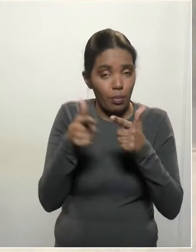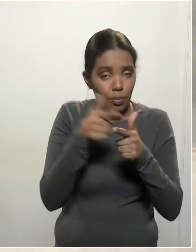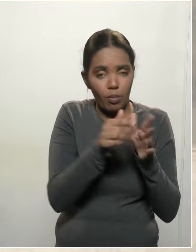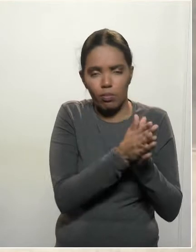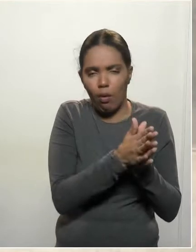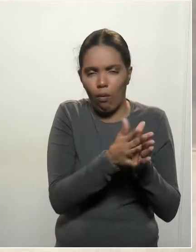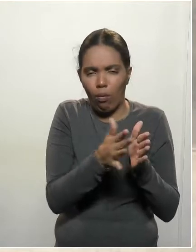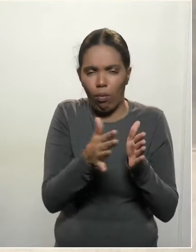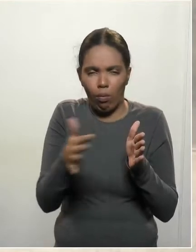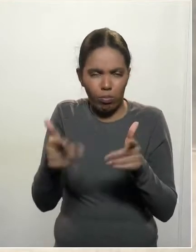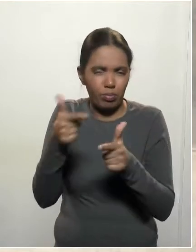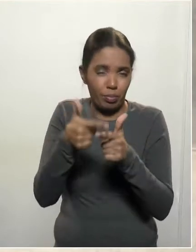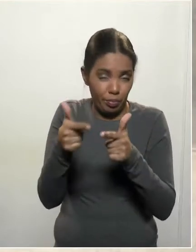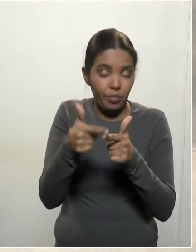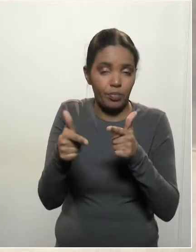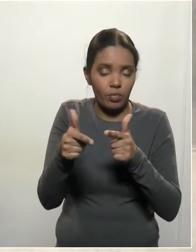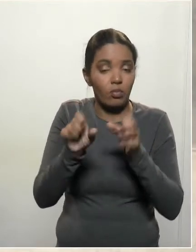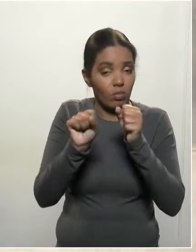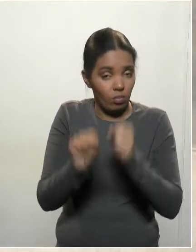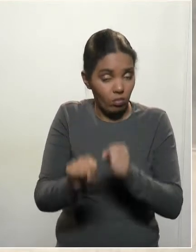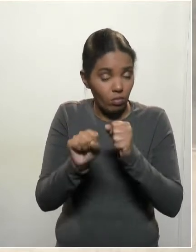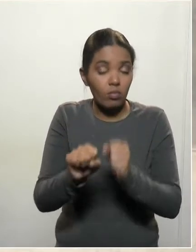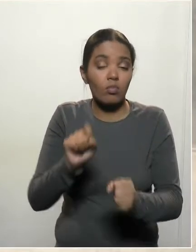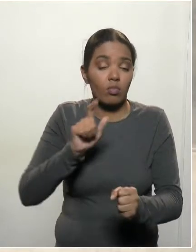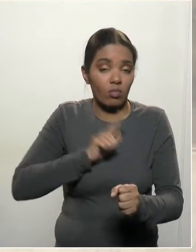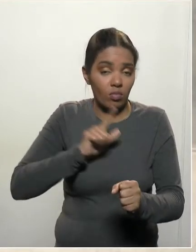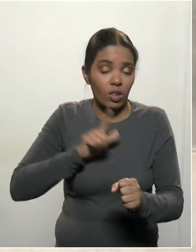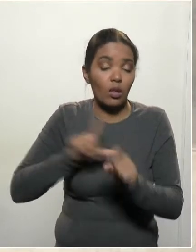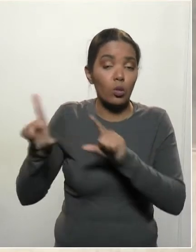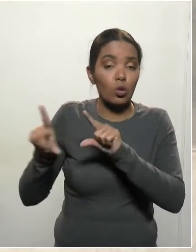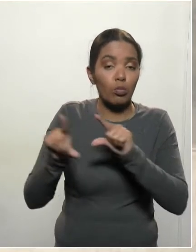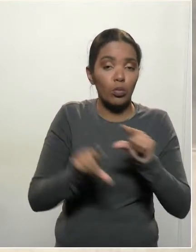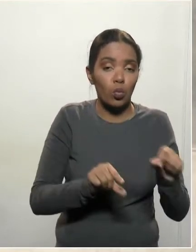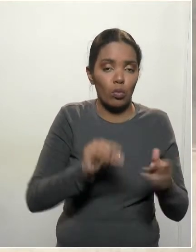fomentar ainda mais a insolvência no caixa do estado.